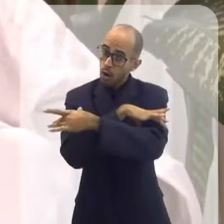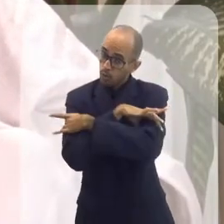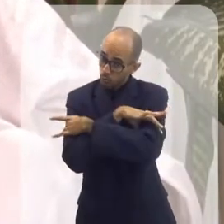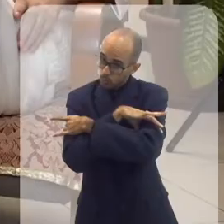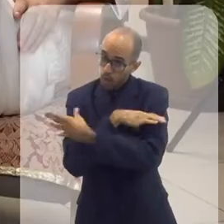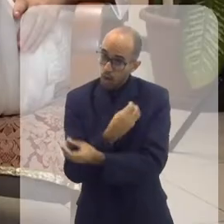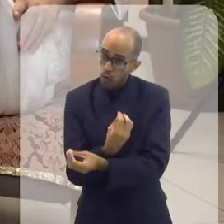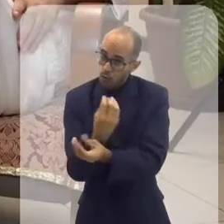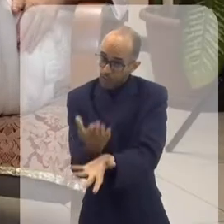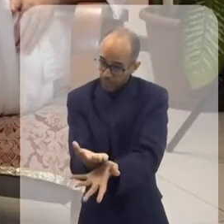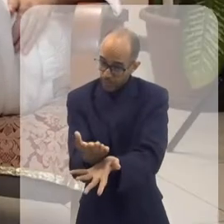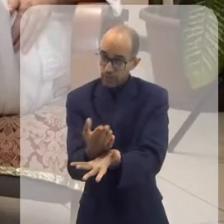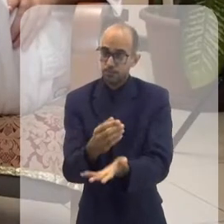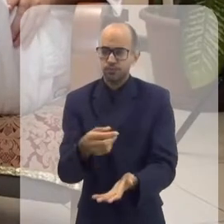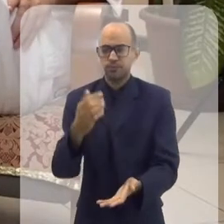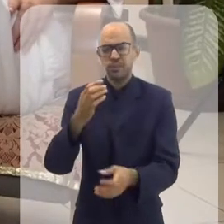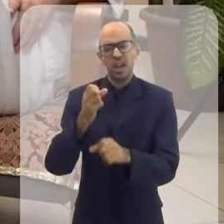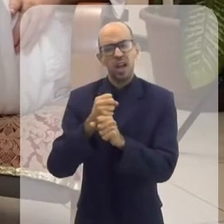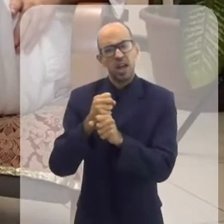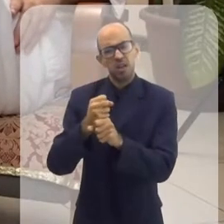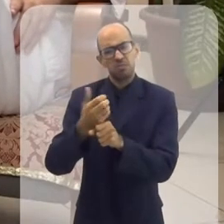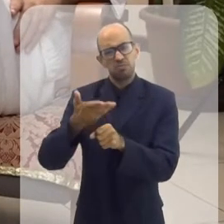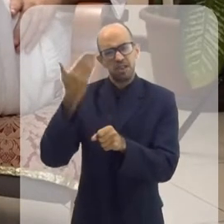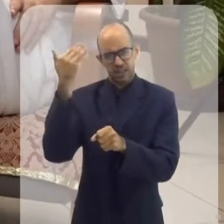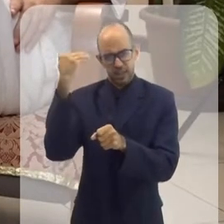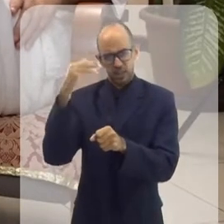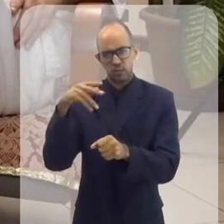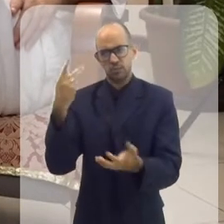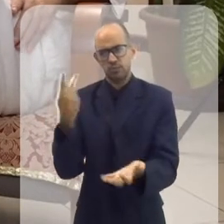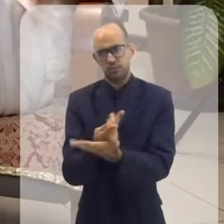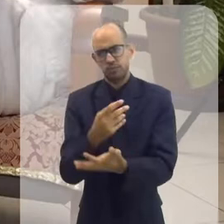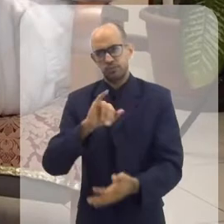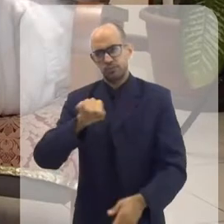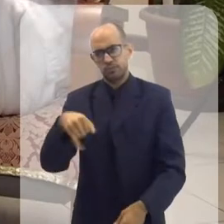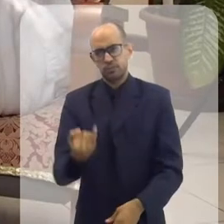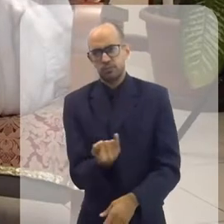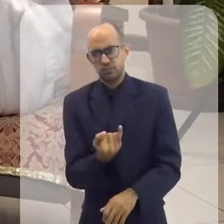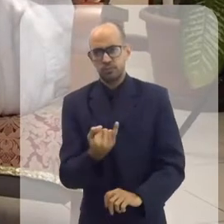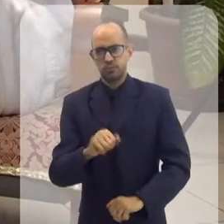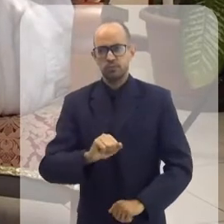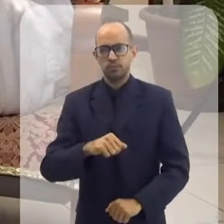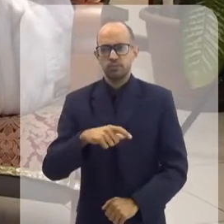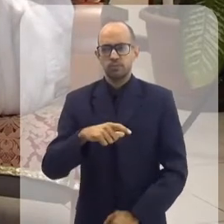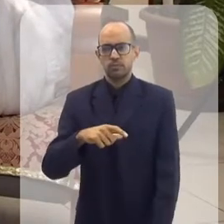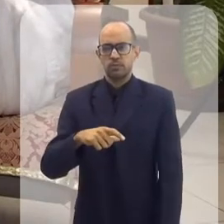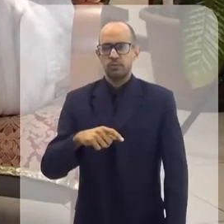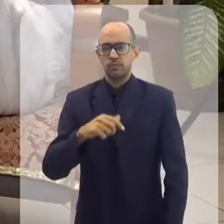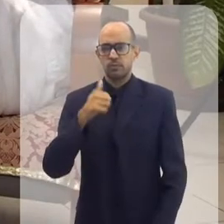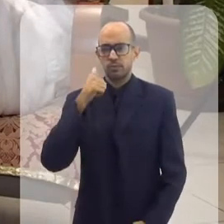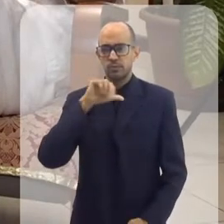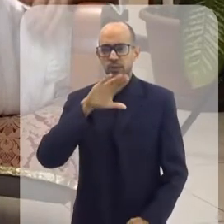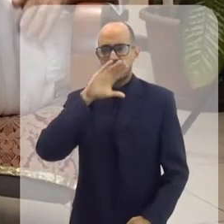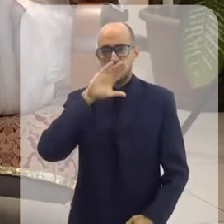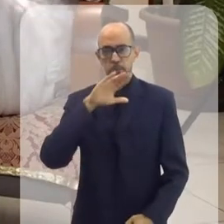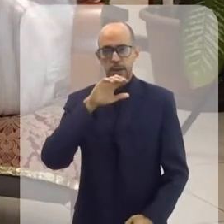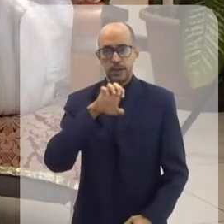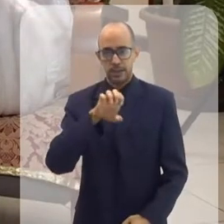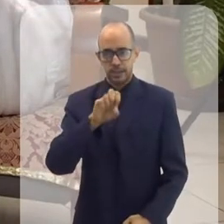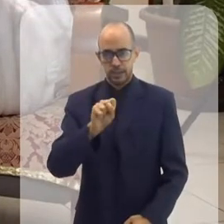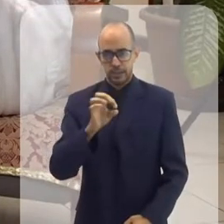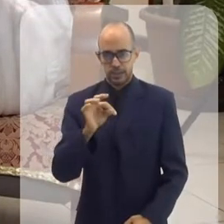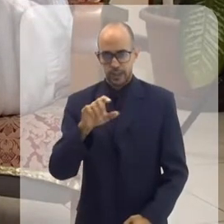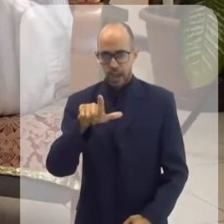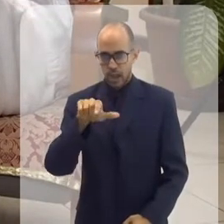oferece há muitos anos atrás eu tive oportunidade de conversar com a Saudosa mãe Stella de Oxóssi o